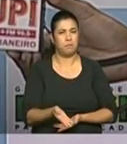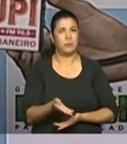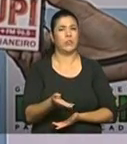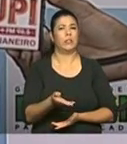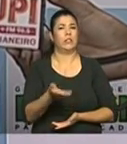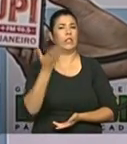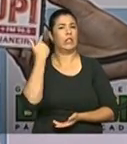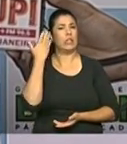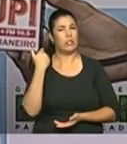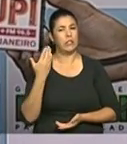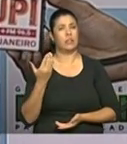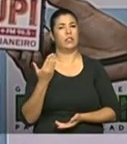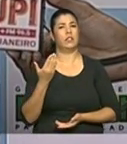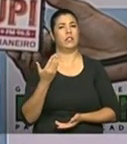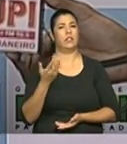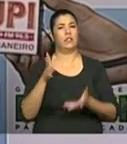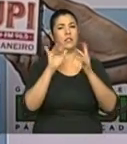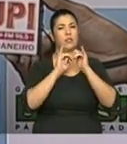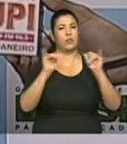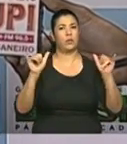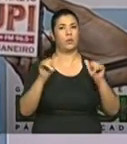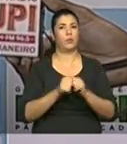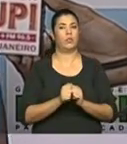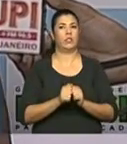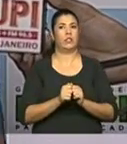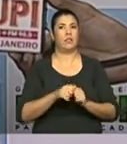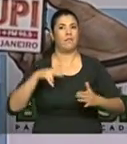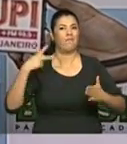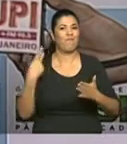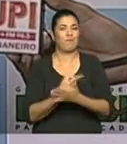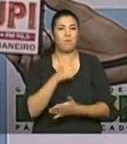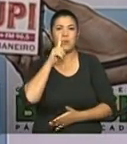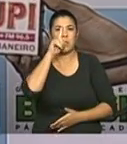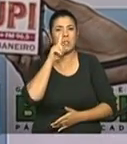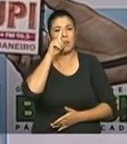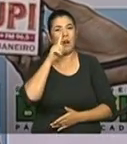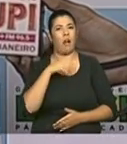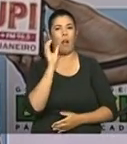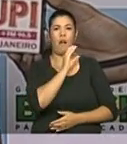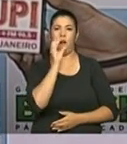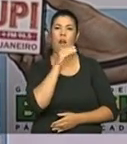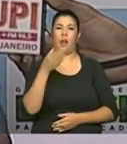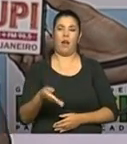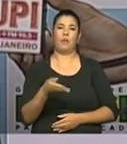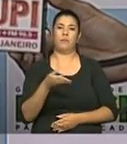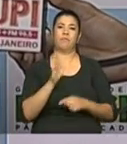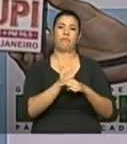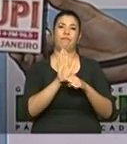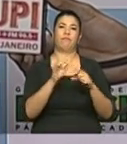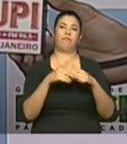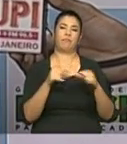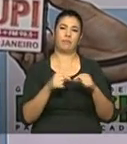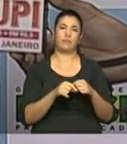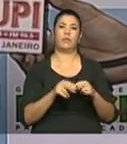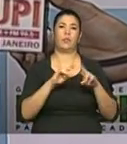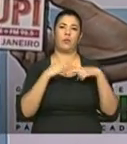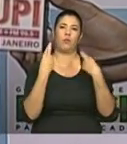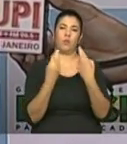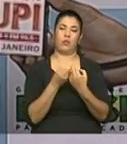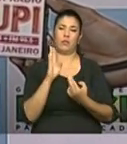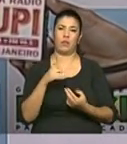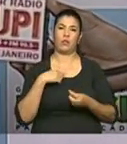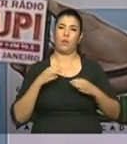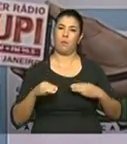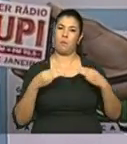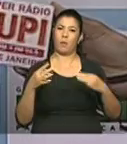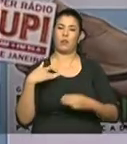Ele, antes de decretar o estado de emergência, ele nos procurou, nós dialogamos, tivemos uma reunião muito produtiva, e o Ministério da Saúde